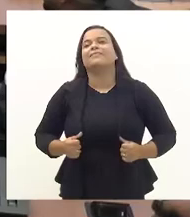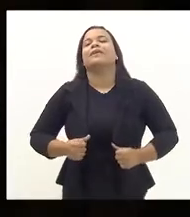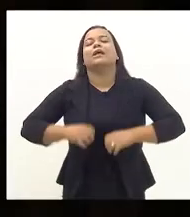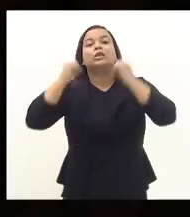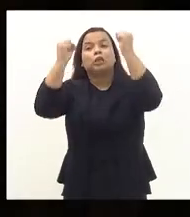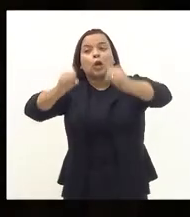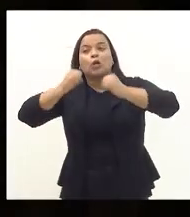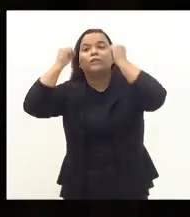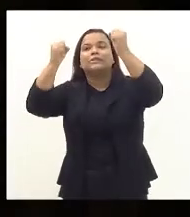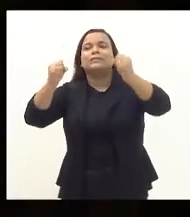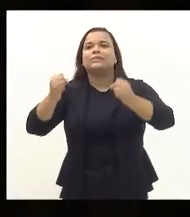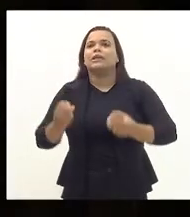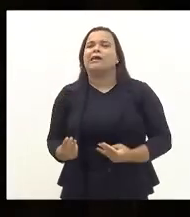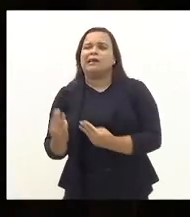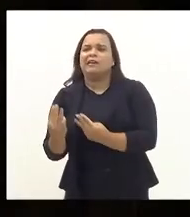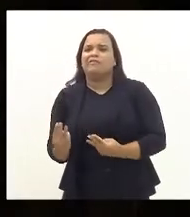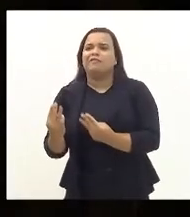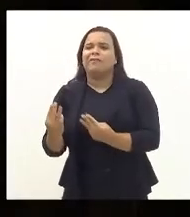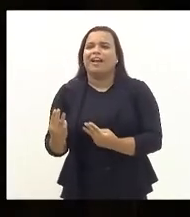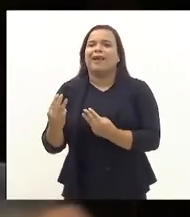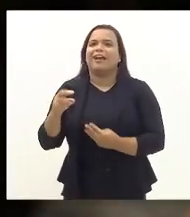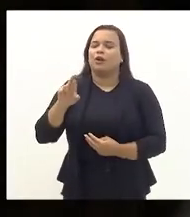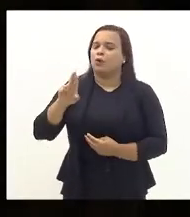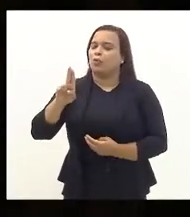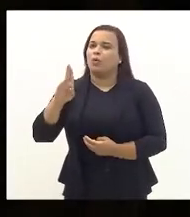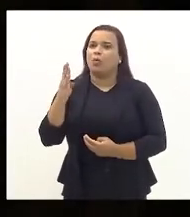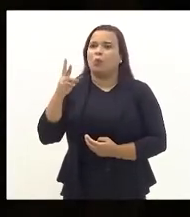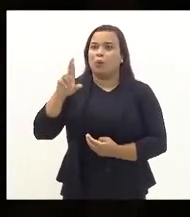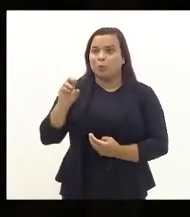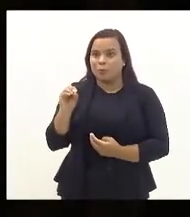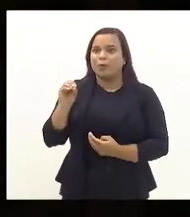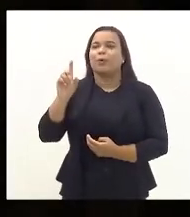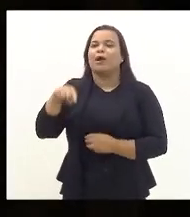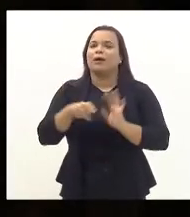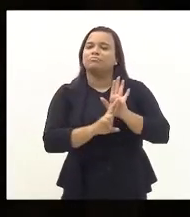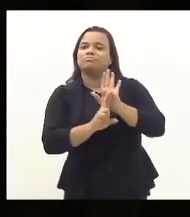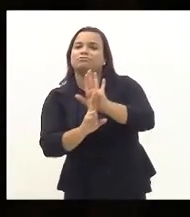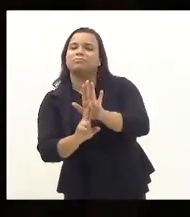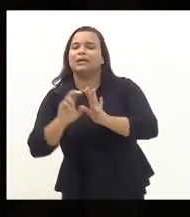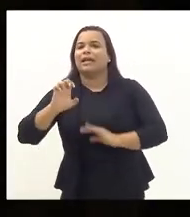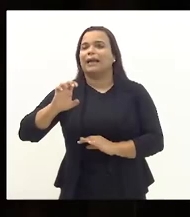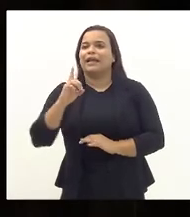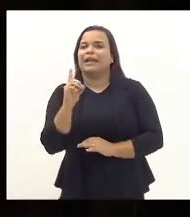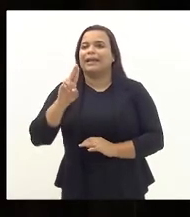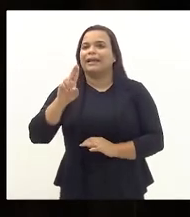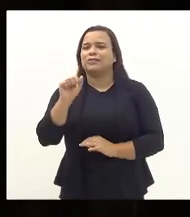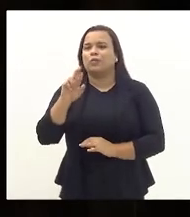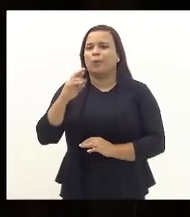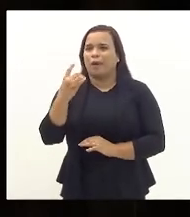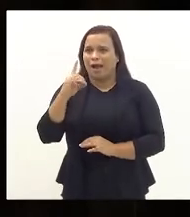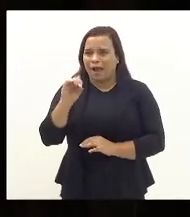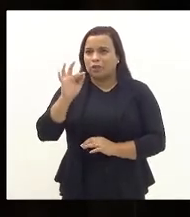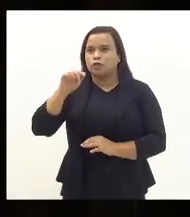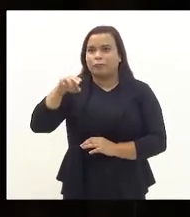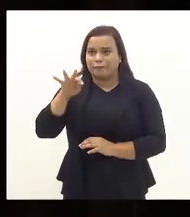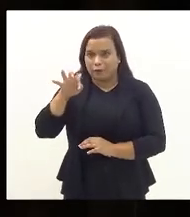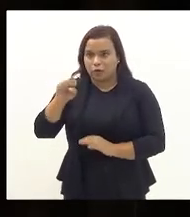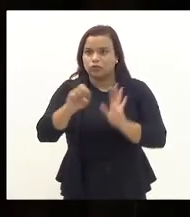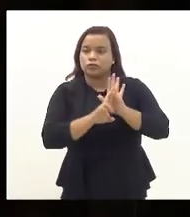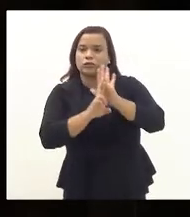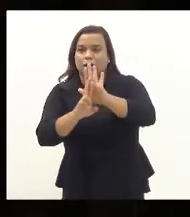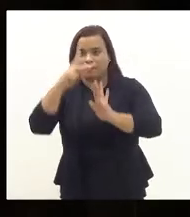Torcida Inferno Rubro, representado pelo Eduardo Fontes, representando o presidente